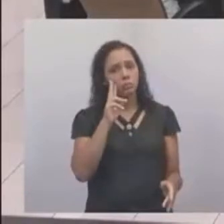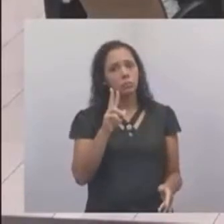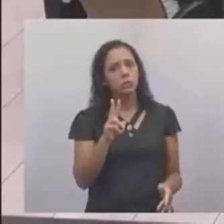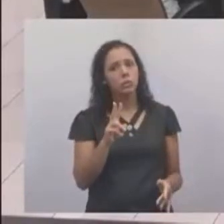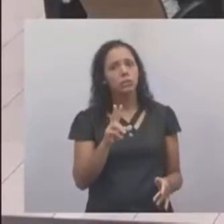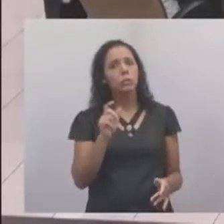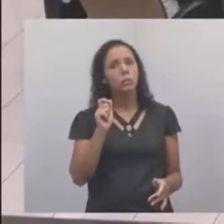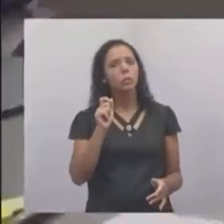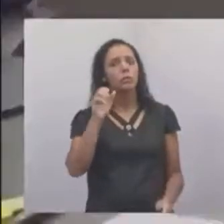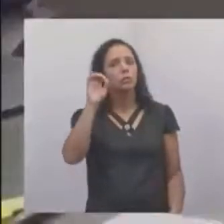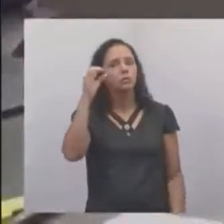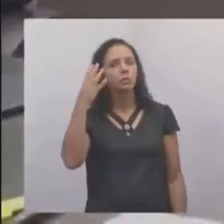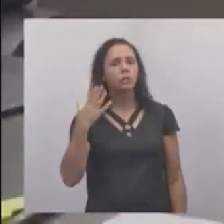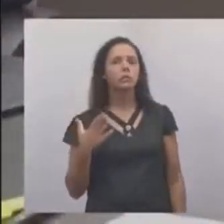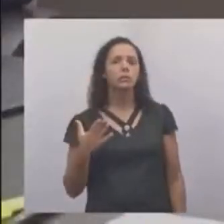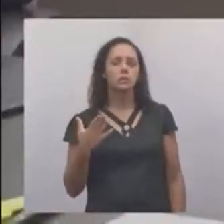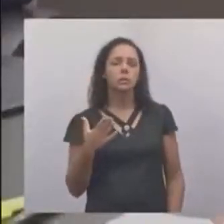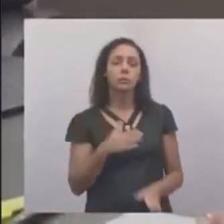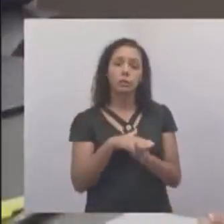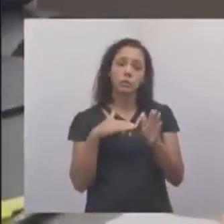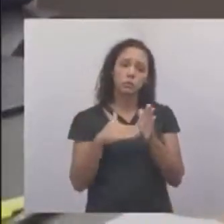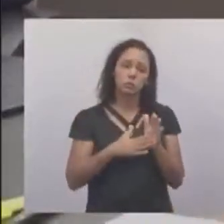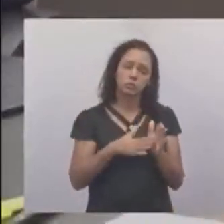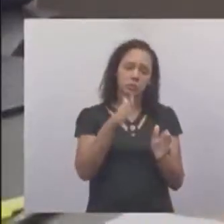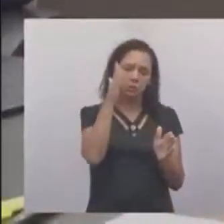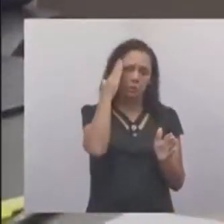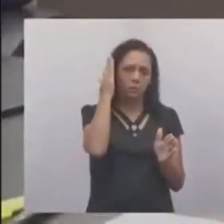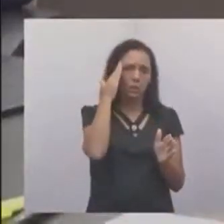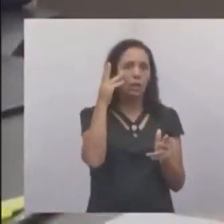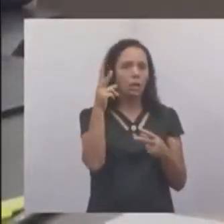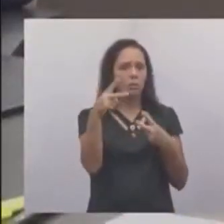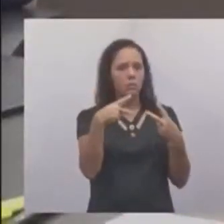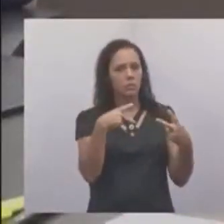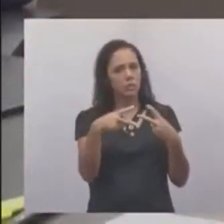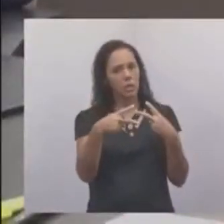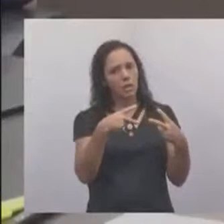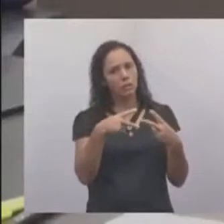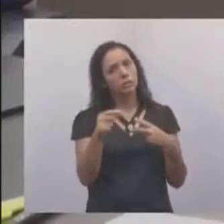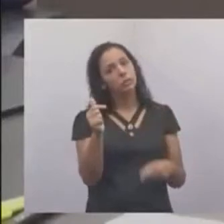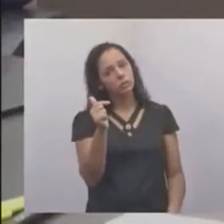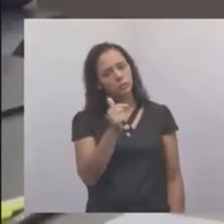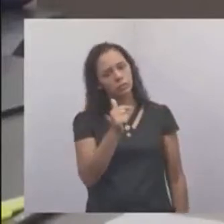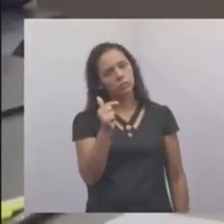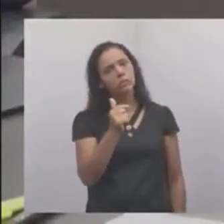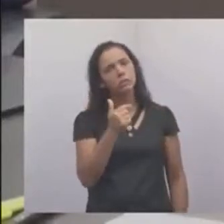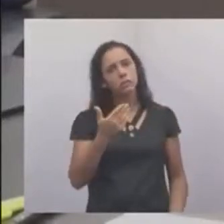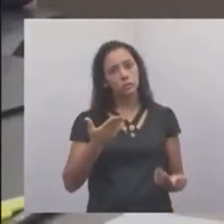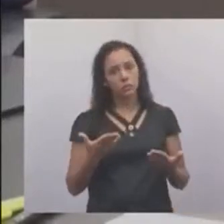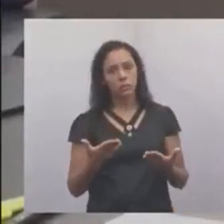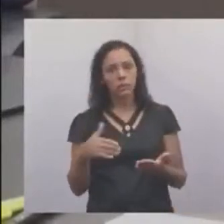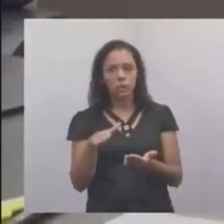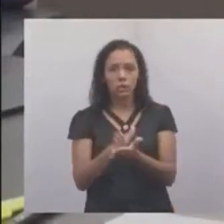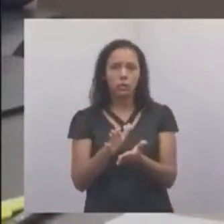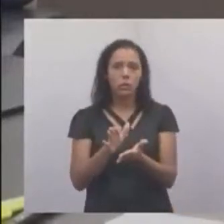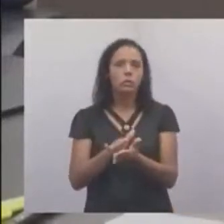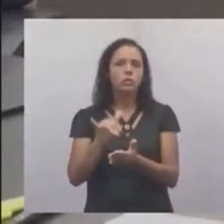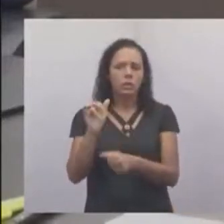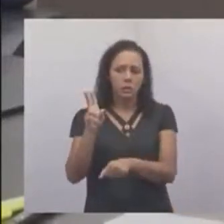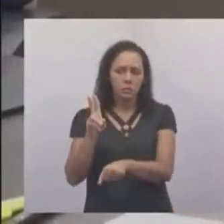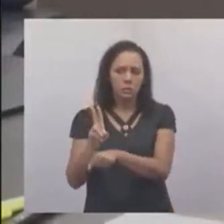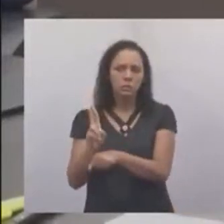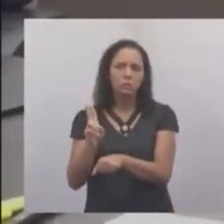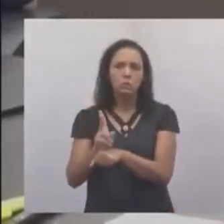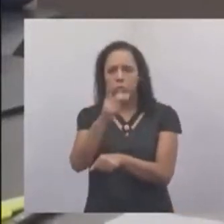No entanto, todos sabem que veio esse barulho, né, de São José dos Campos. Jacareí vem fazendo a sua parte com relação à perturbação do